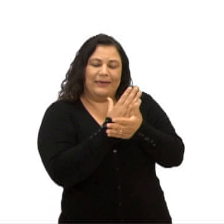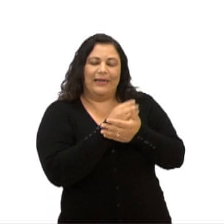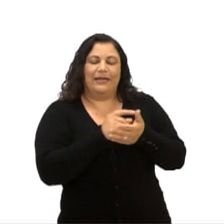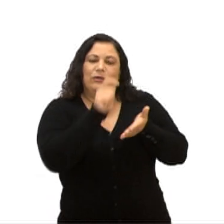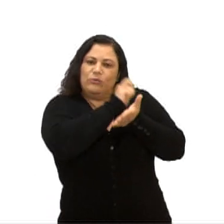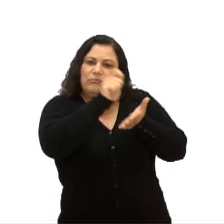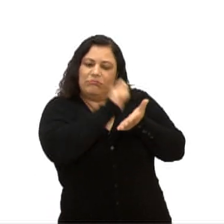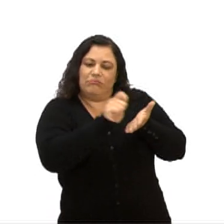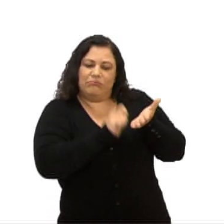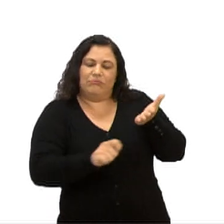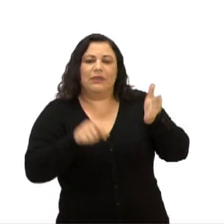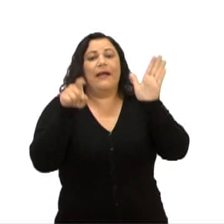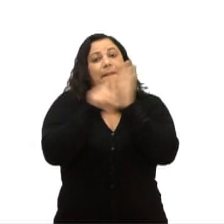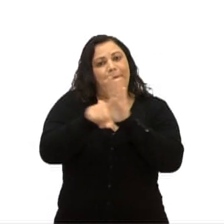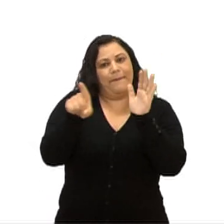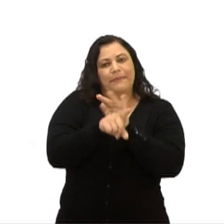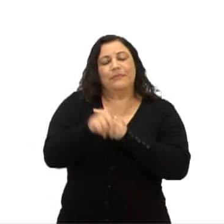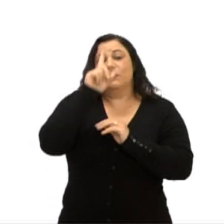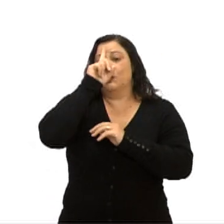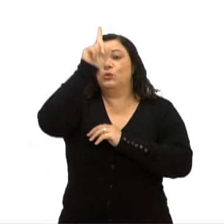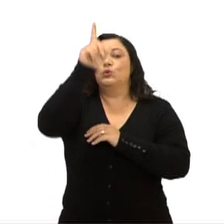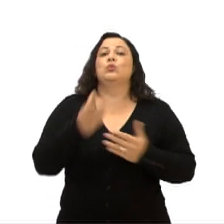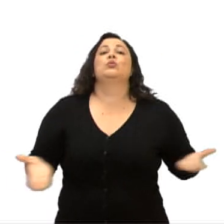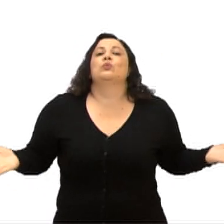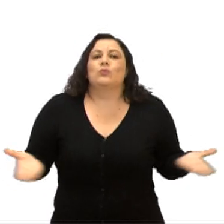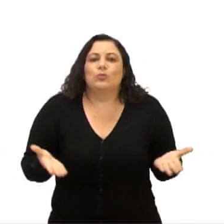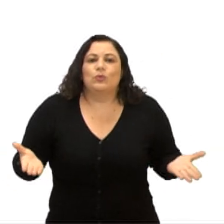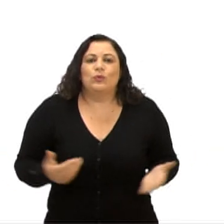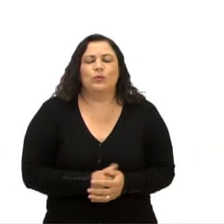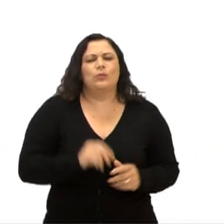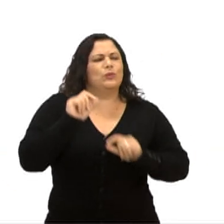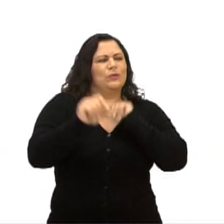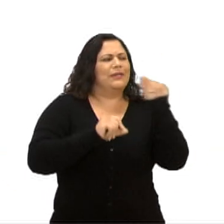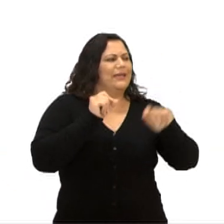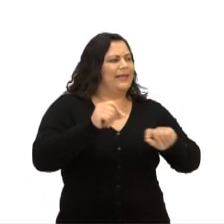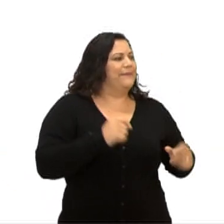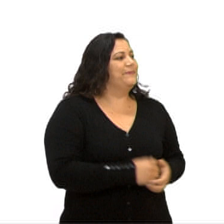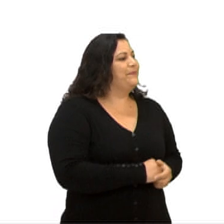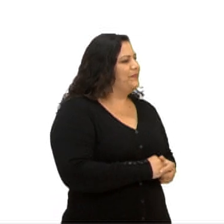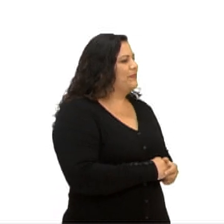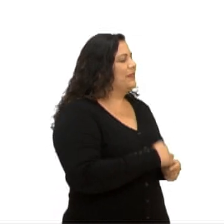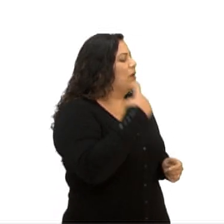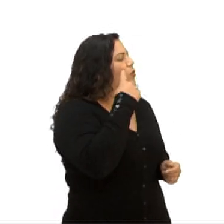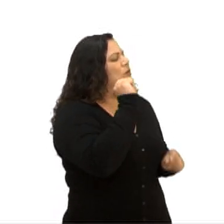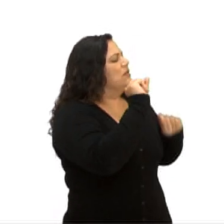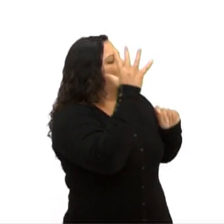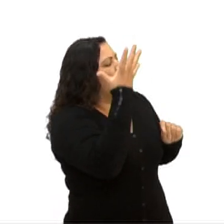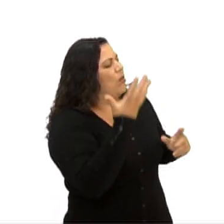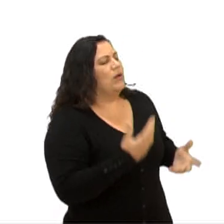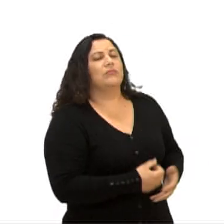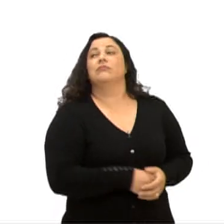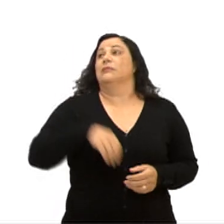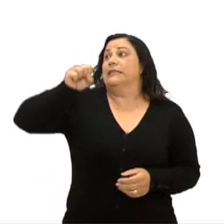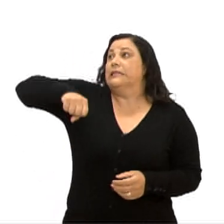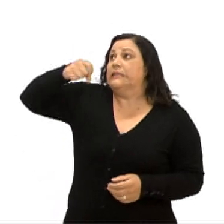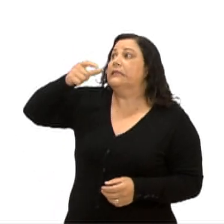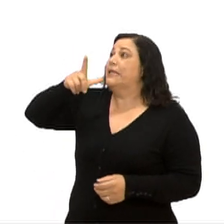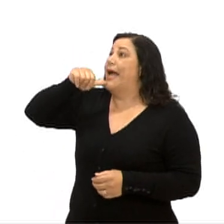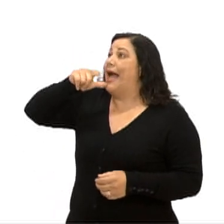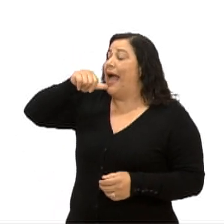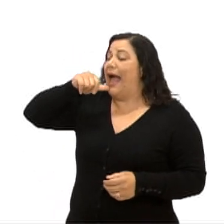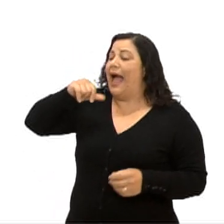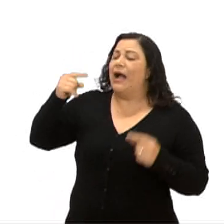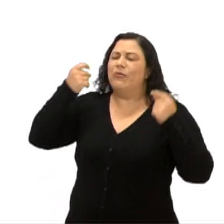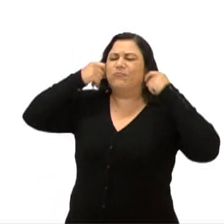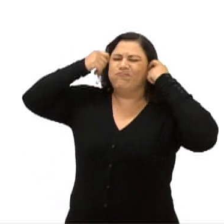pergunta, colocar a data de hoje. Fran, tem alguma coisa boa? Tem aqui, ó. Fabiano, quando eu entro na água, entra água no ouvido e não consigo fazer